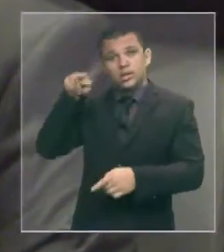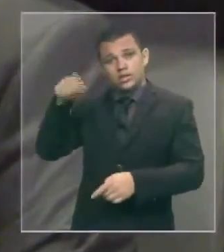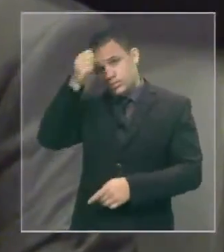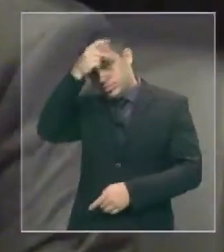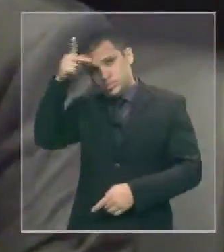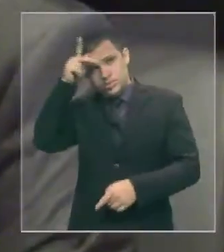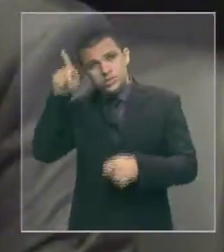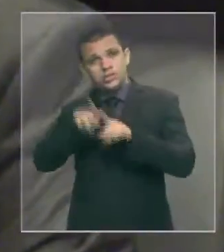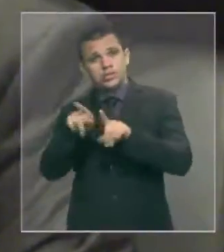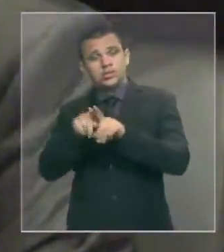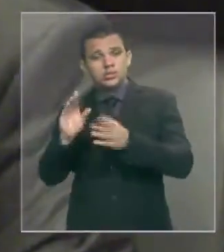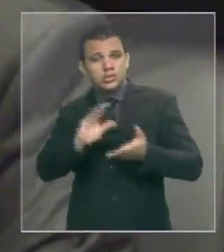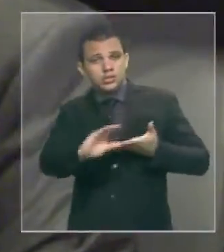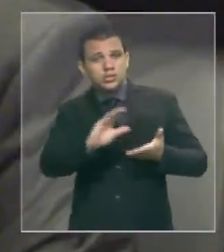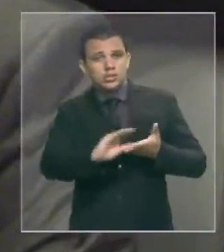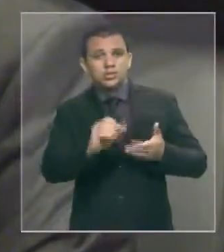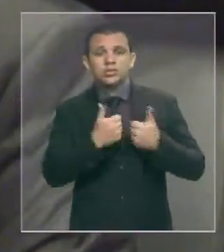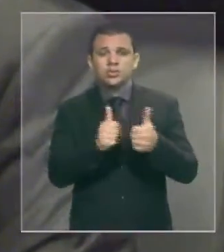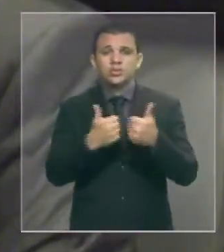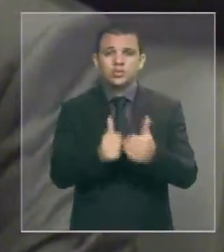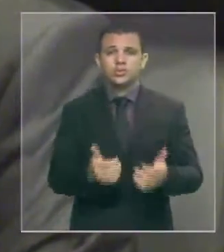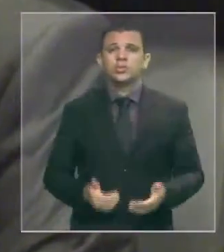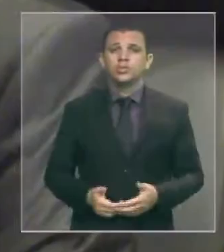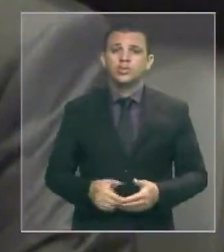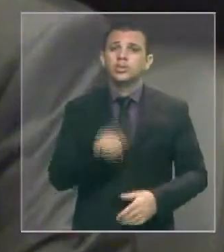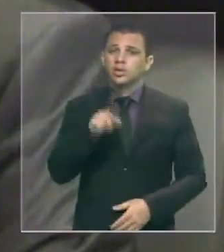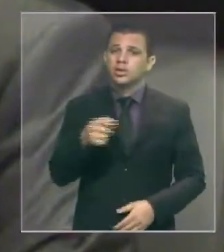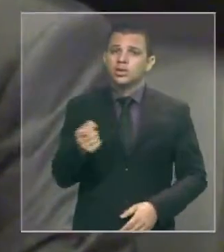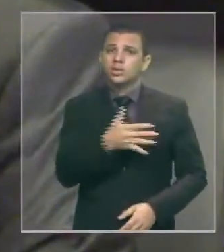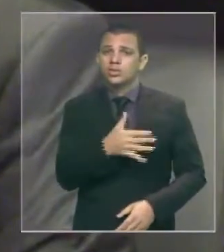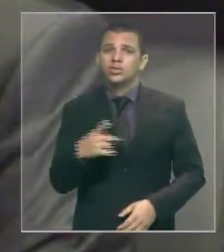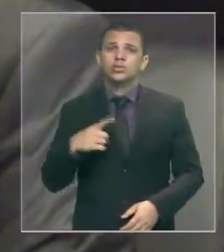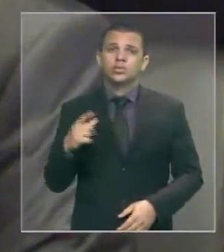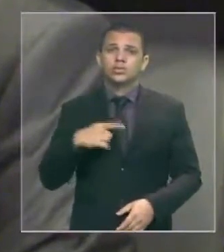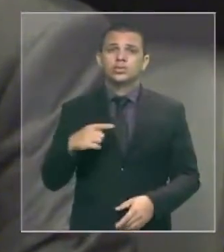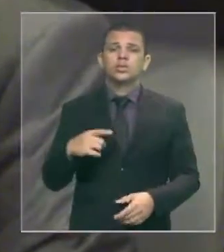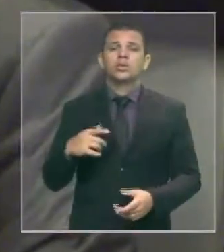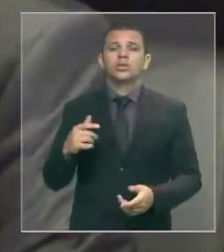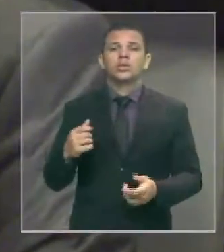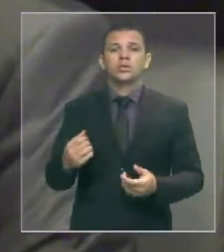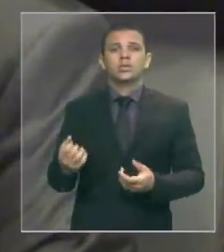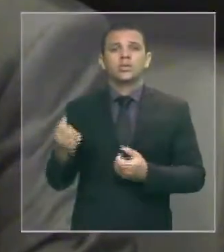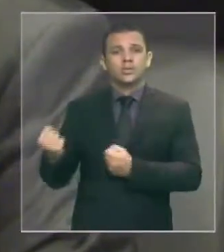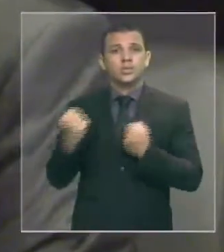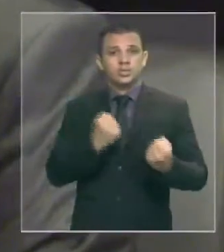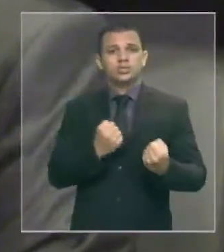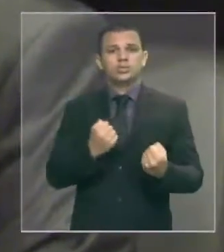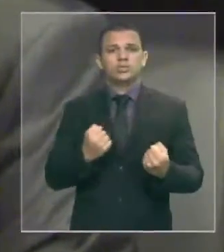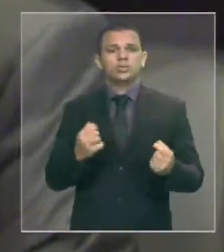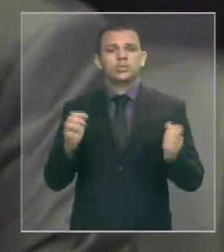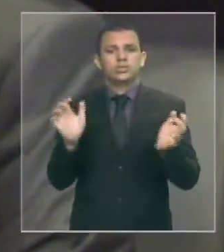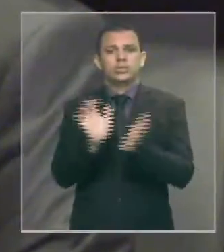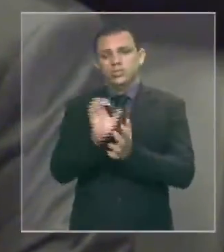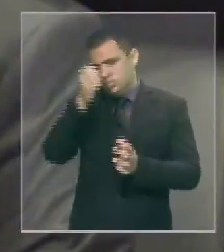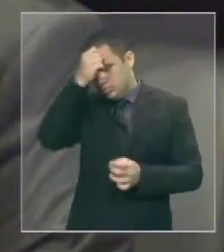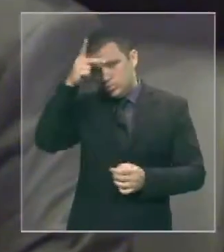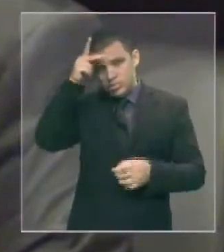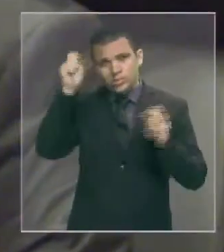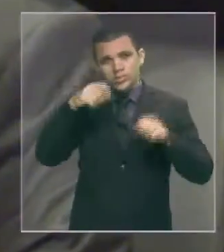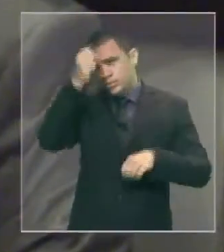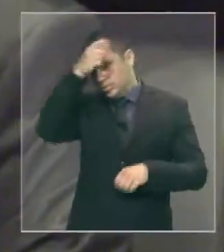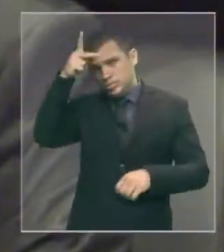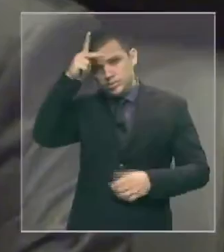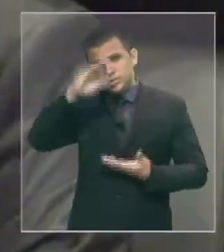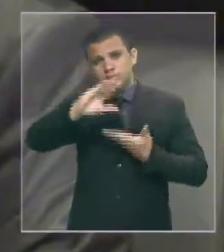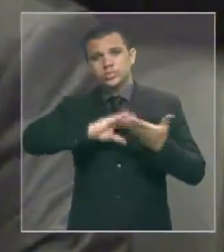uma modalidade em favorecimento do poder público. Mais uma modalidade que poderá, a prefeitura, com esse investimento, com esse recurso, que aí soma